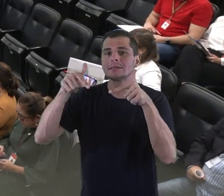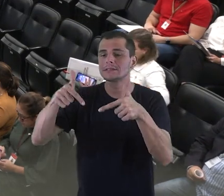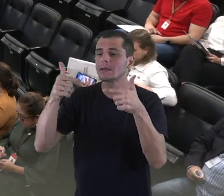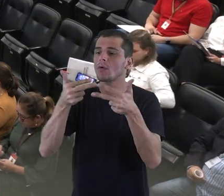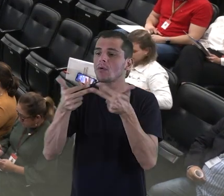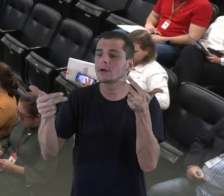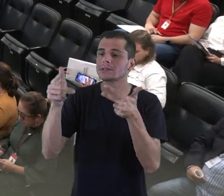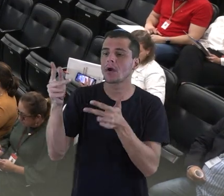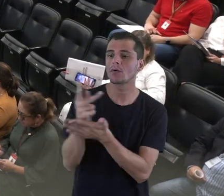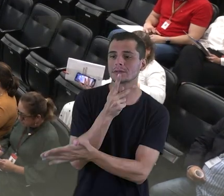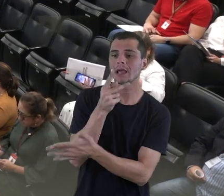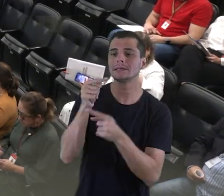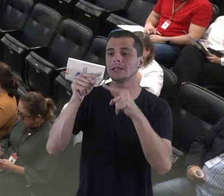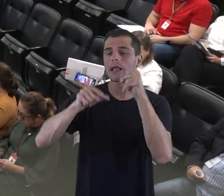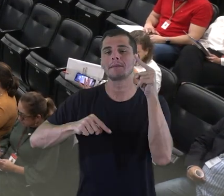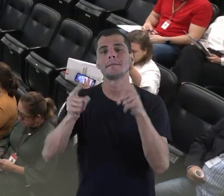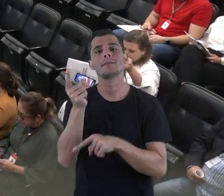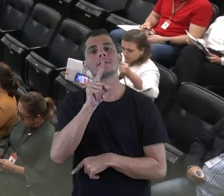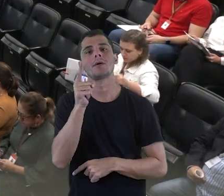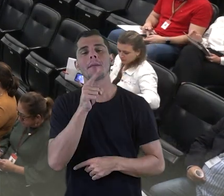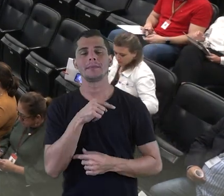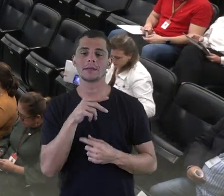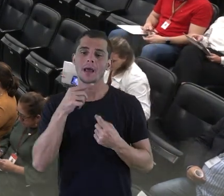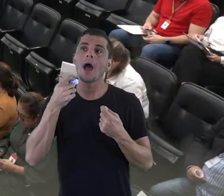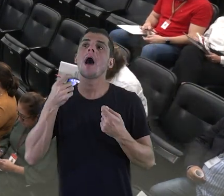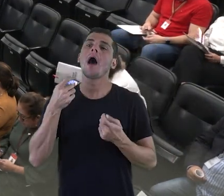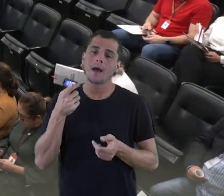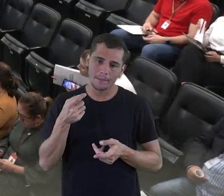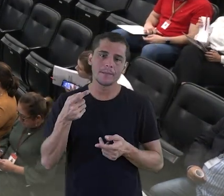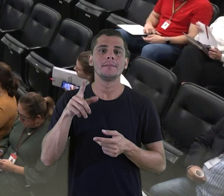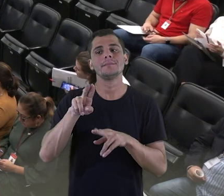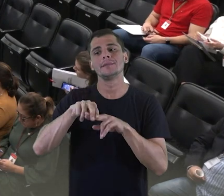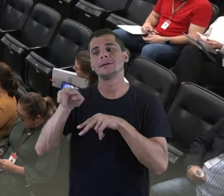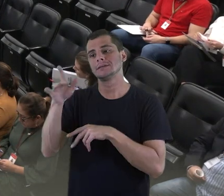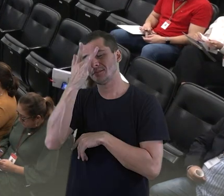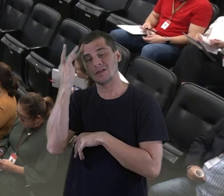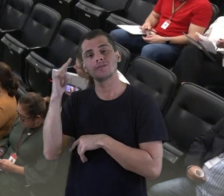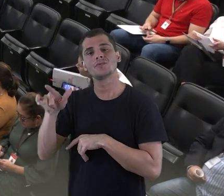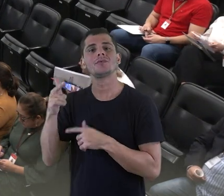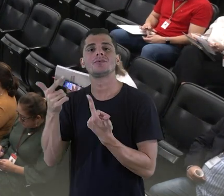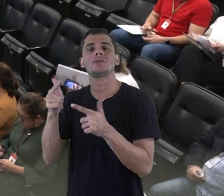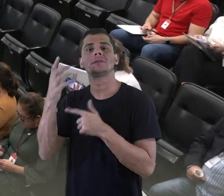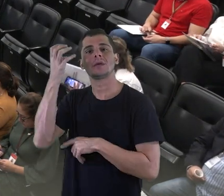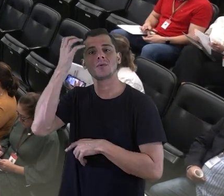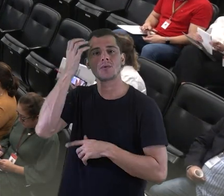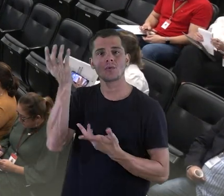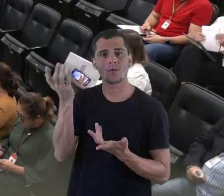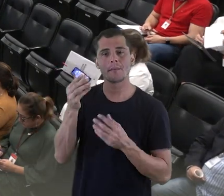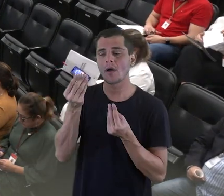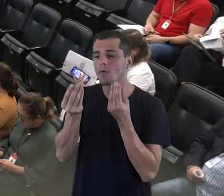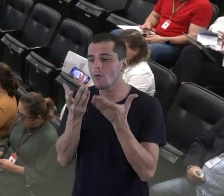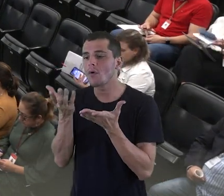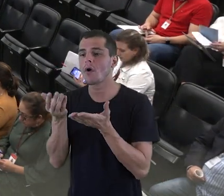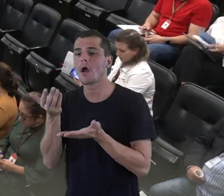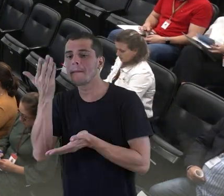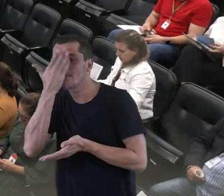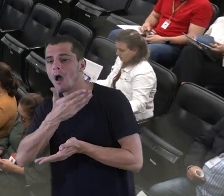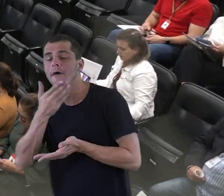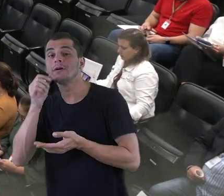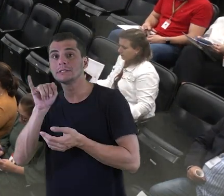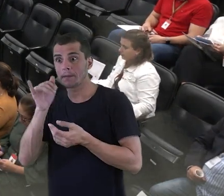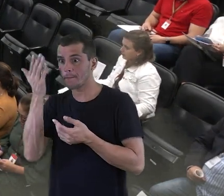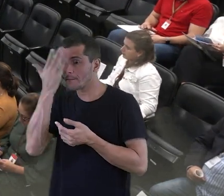causou dano foi aqui foi cometido não o dado não tramitou aqui então não fui eu isso é simples concordam?